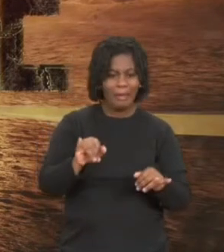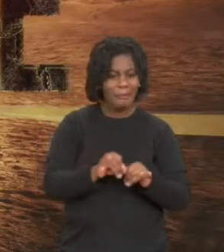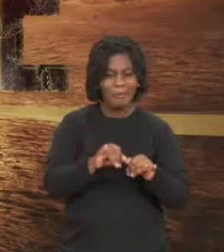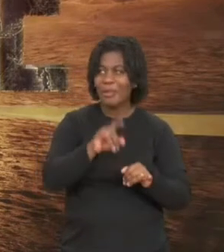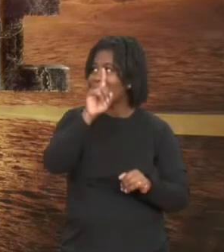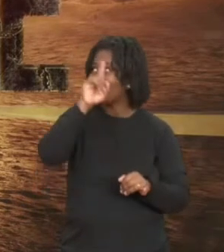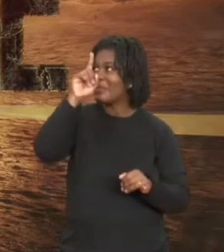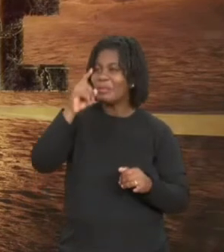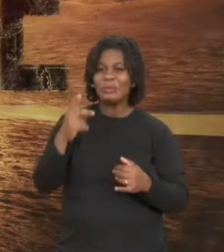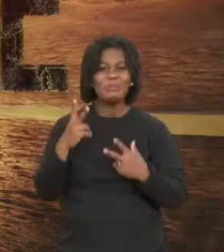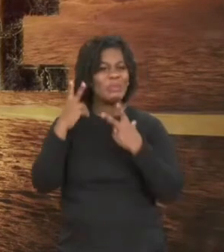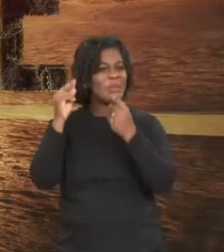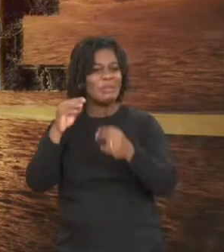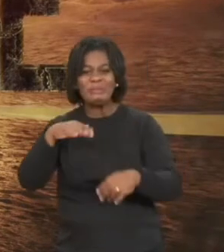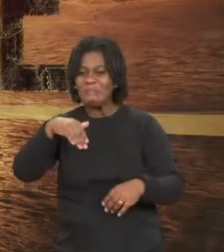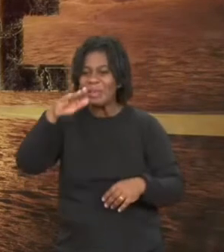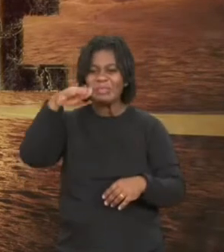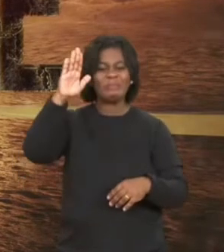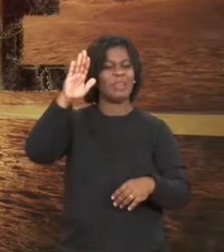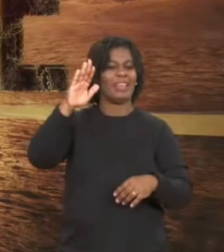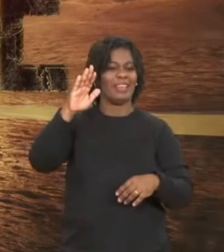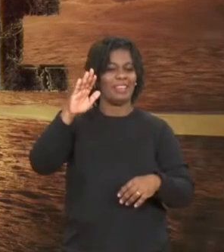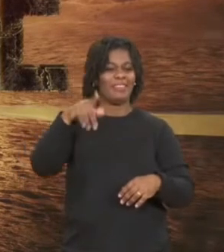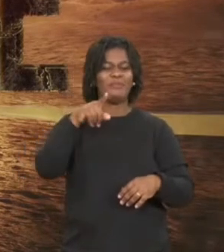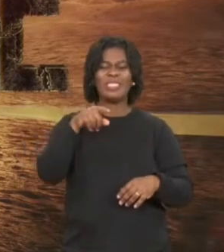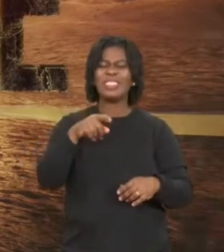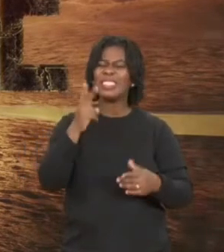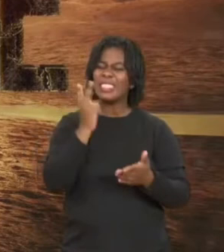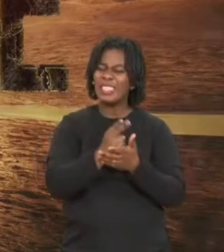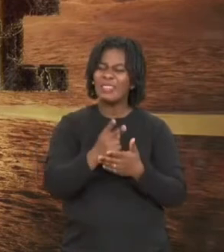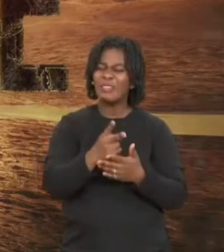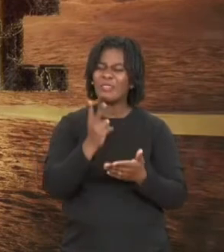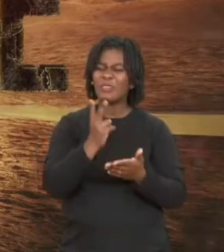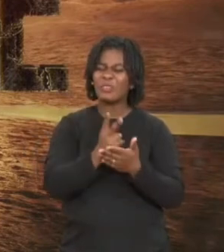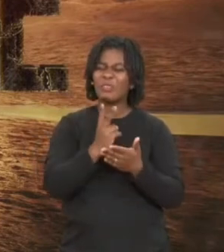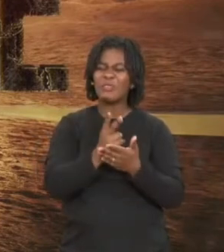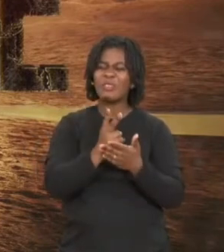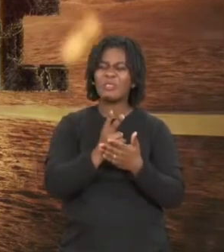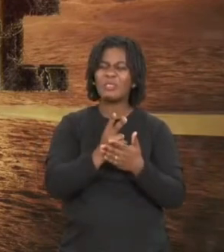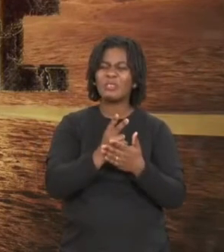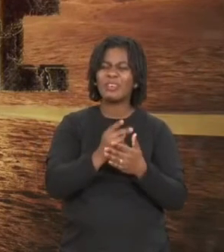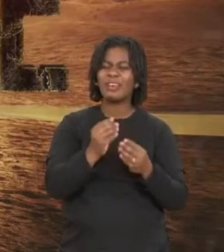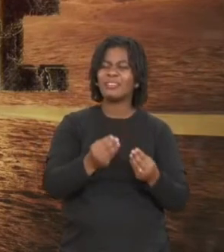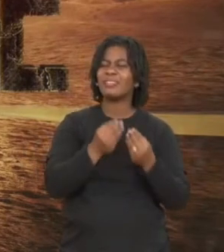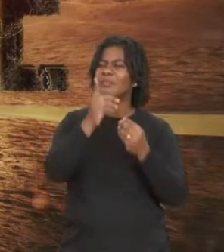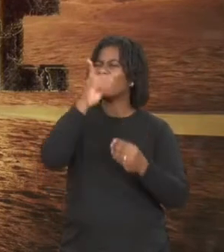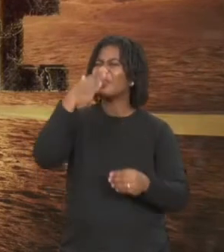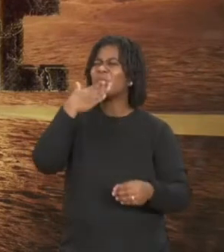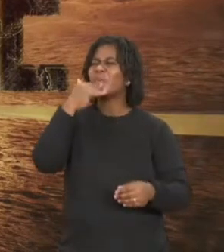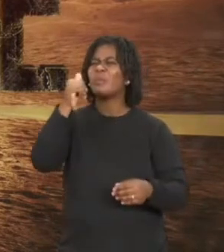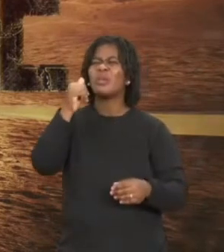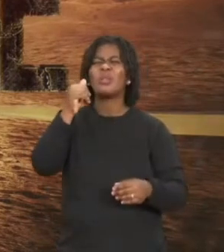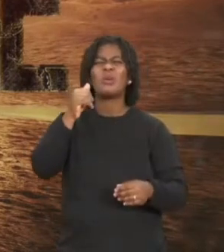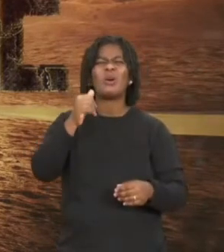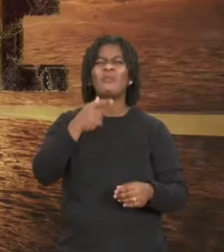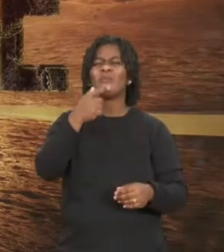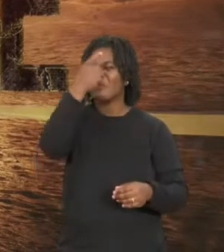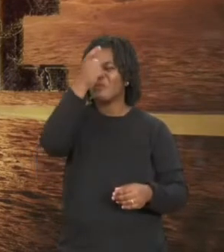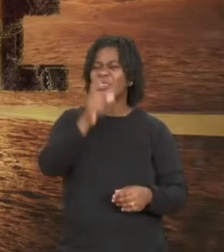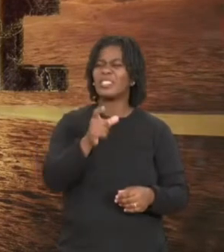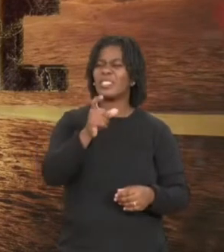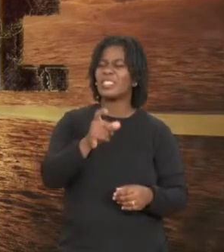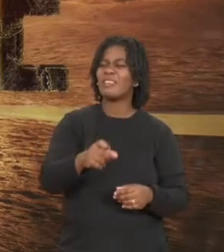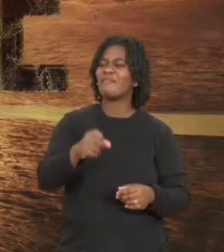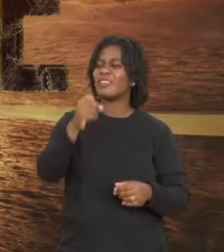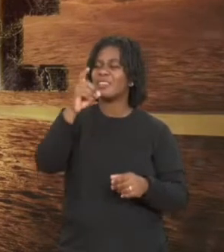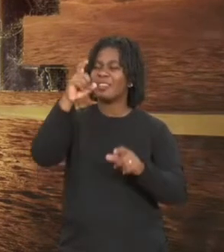E você sempre vai ser assim. Sempre vai dar o melhor. Sempre vai se colocar por inteiro na dependência dele. Você